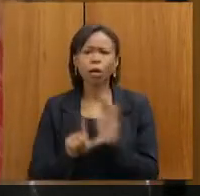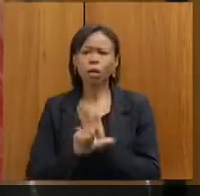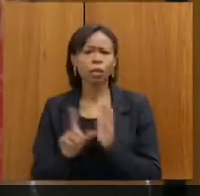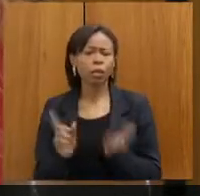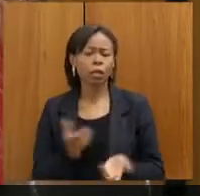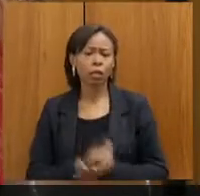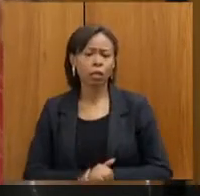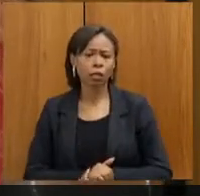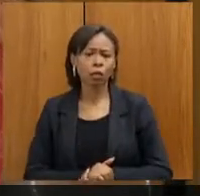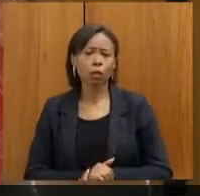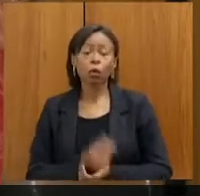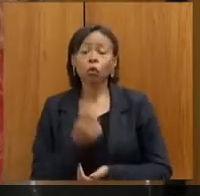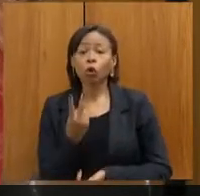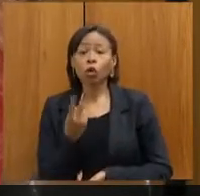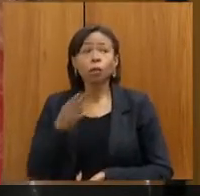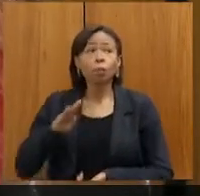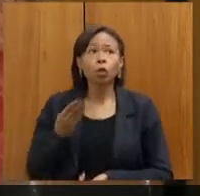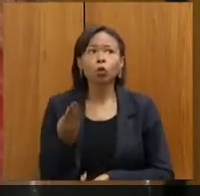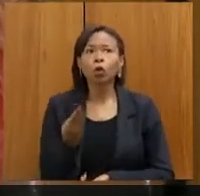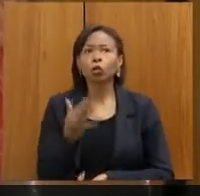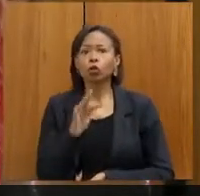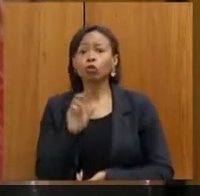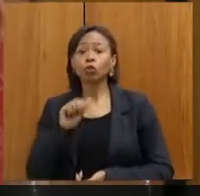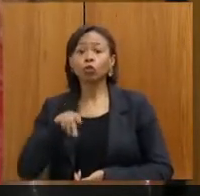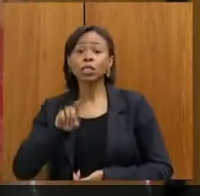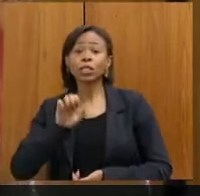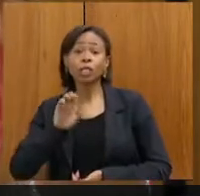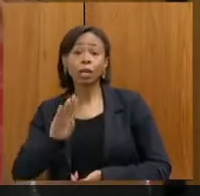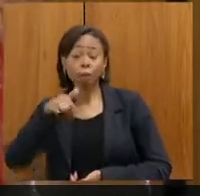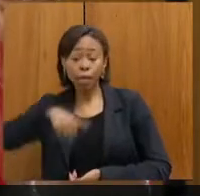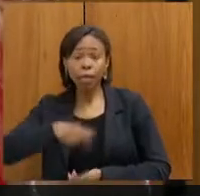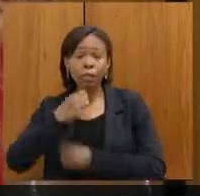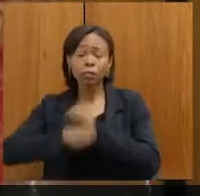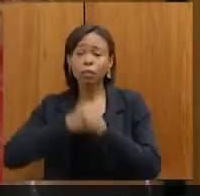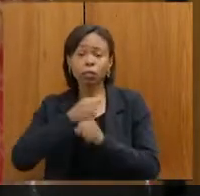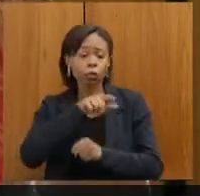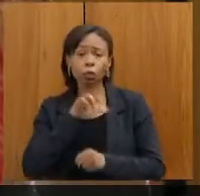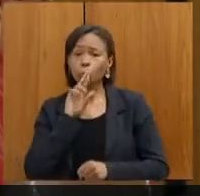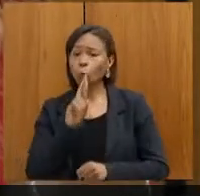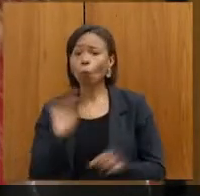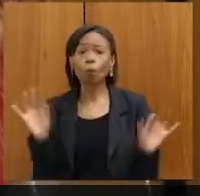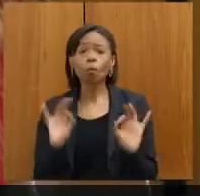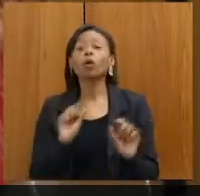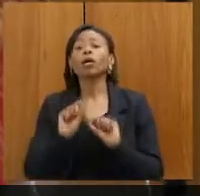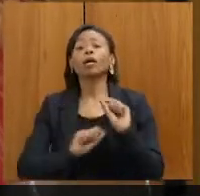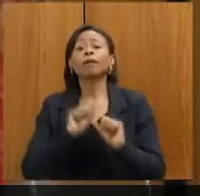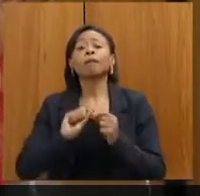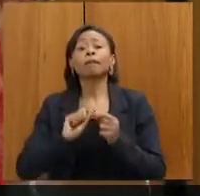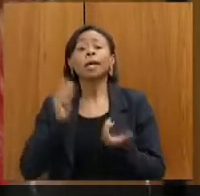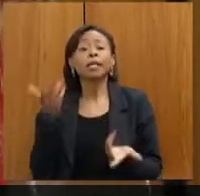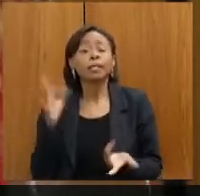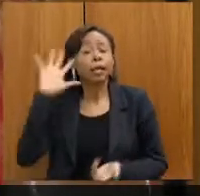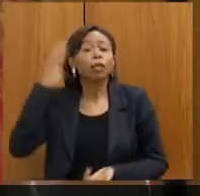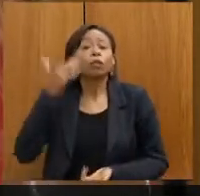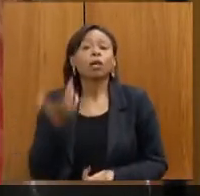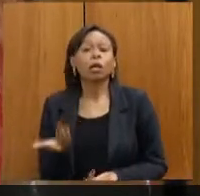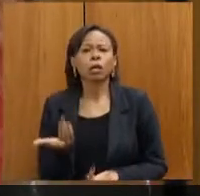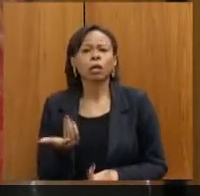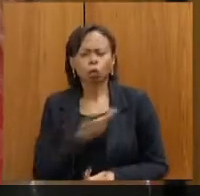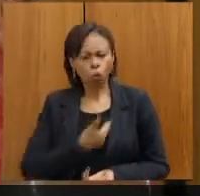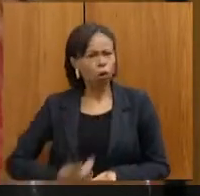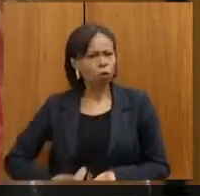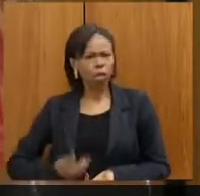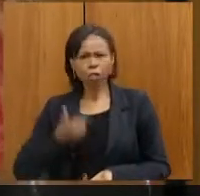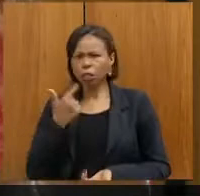recursos fundeb quase Dois Bilhões de recursos do fundeb esse ano e se não sabe responder o quê que vai ser feito então é um governo fora-da-lei